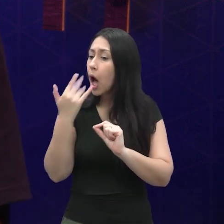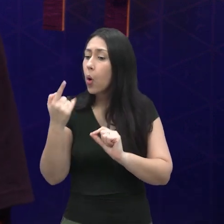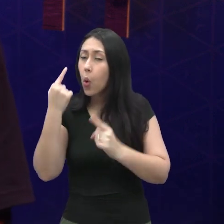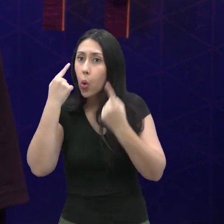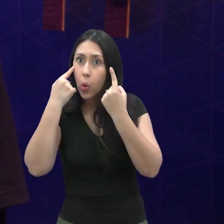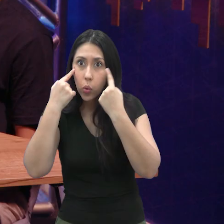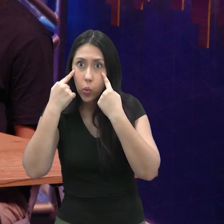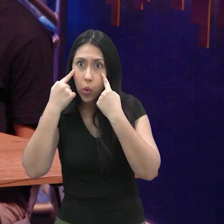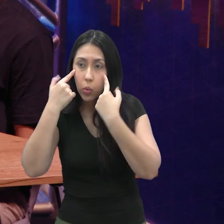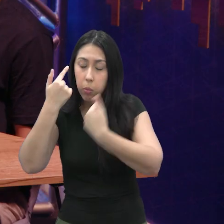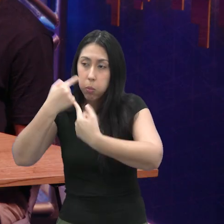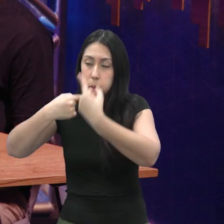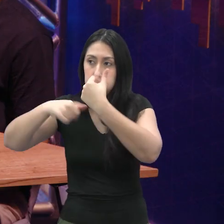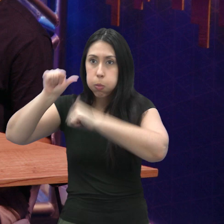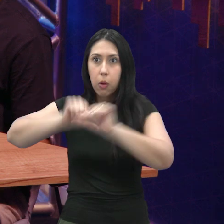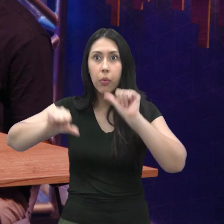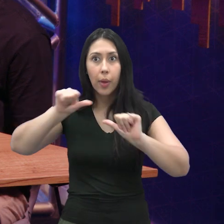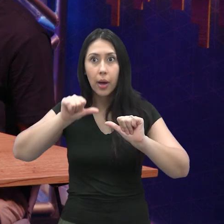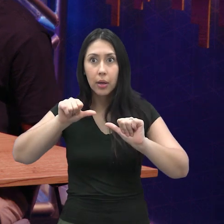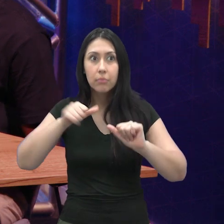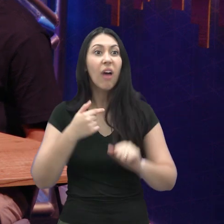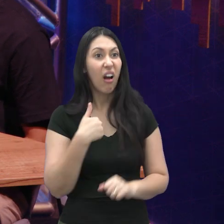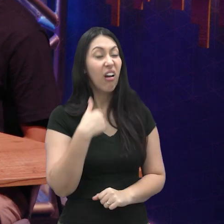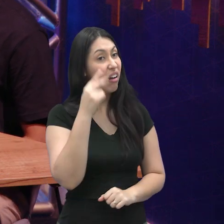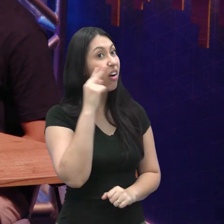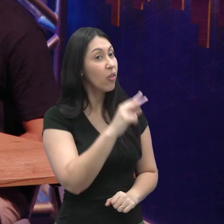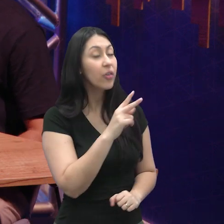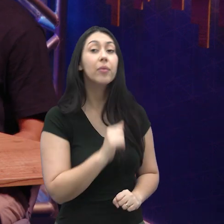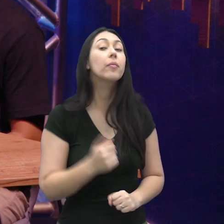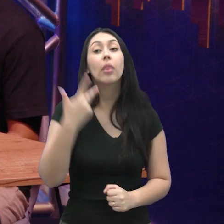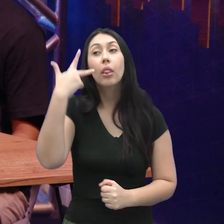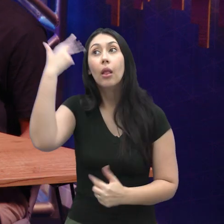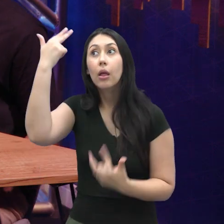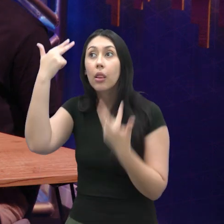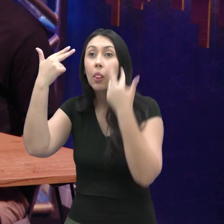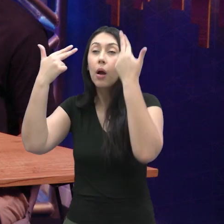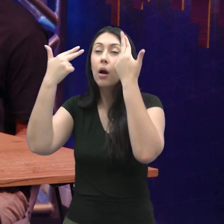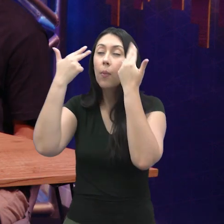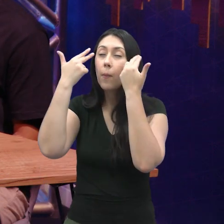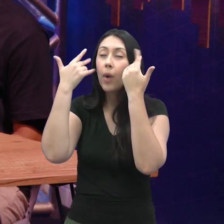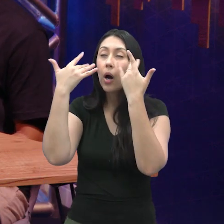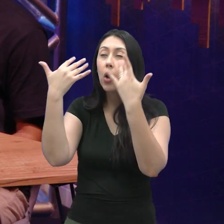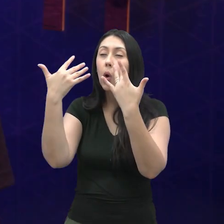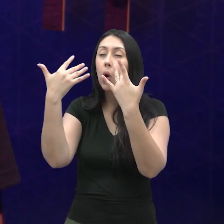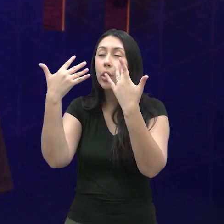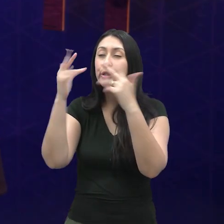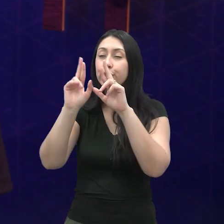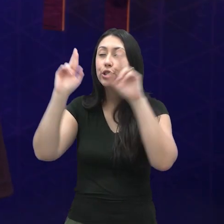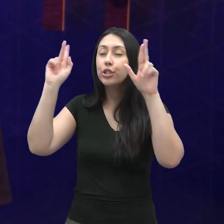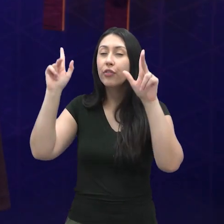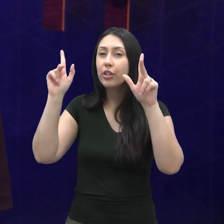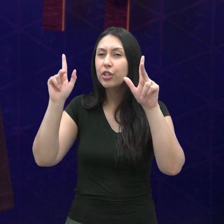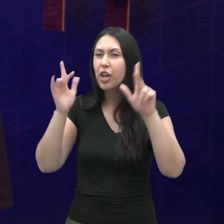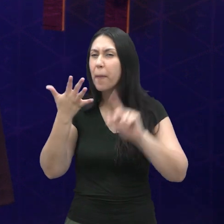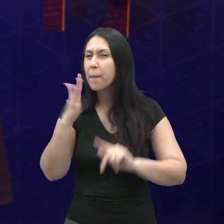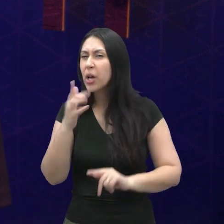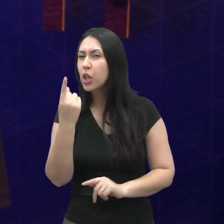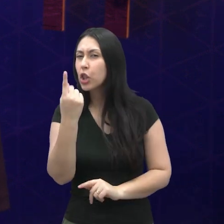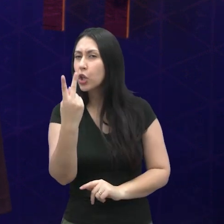da cor dos olhos. Eu vi isso também. É uma cirurgia que vai ser mais ou